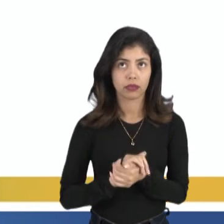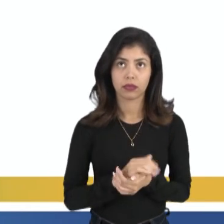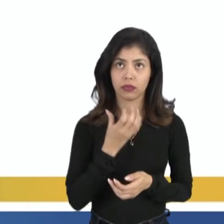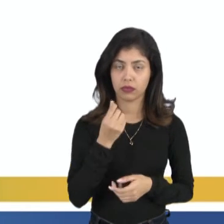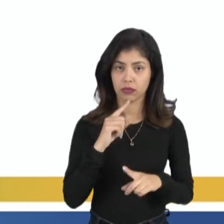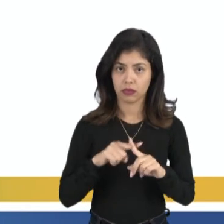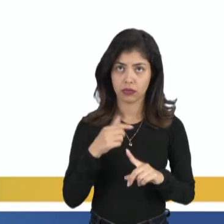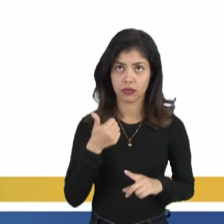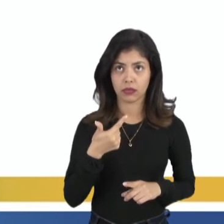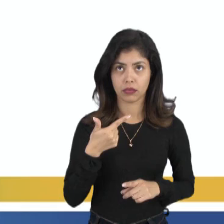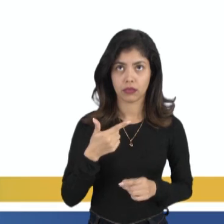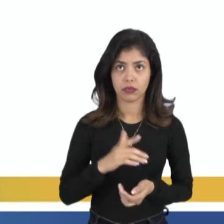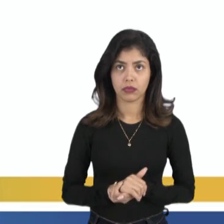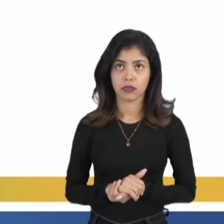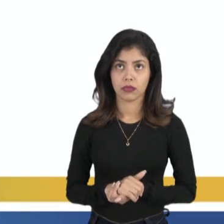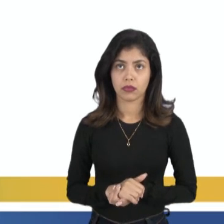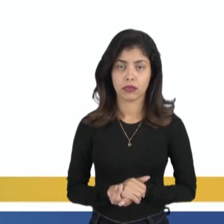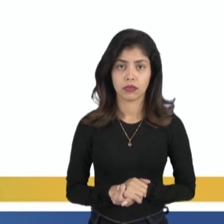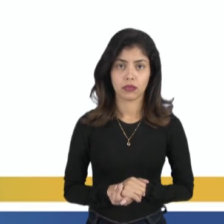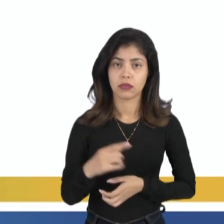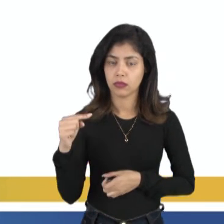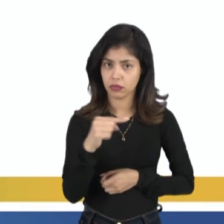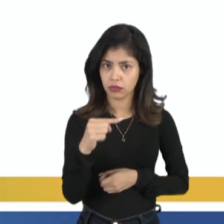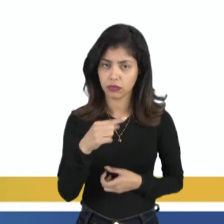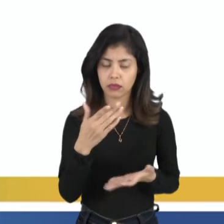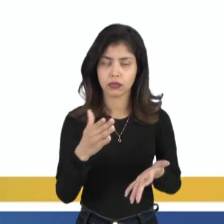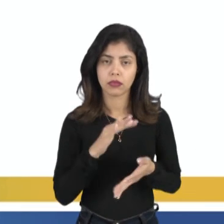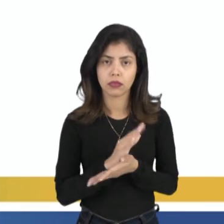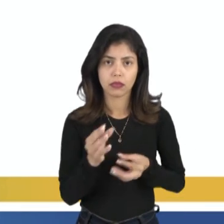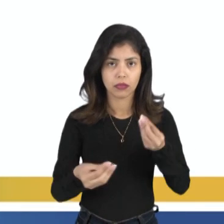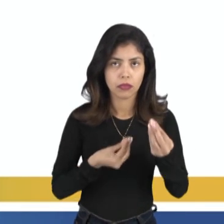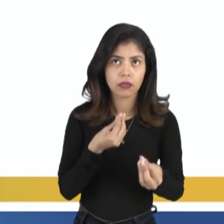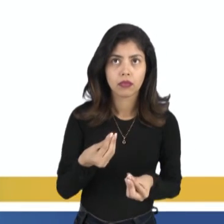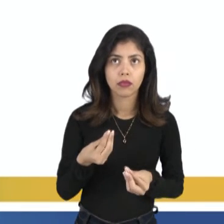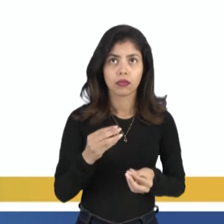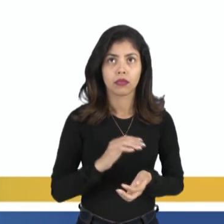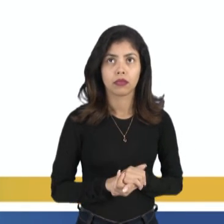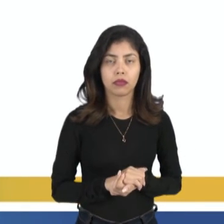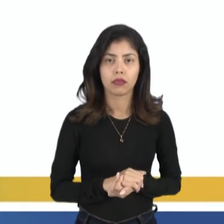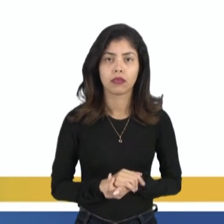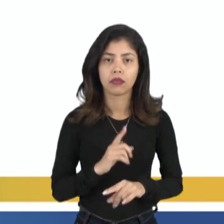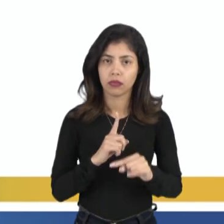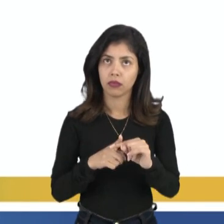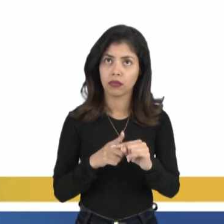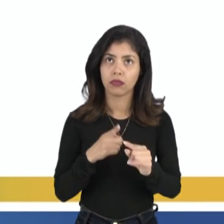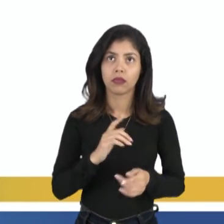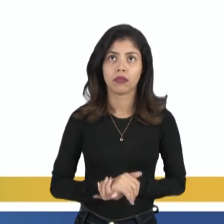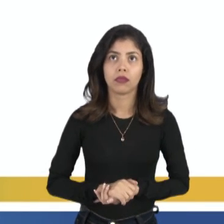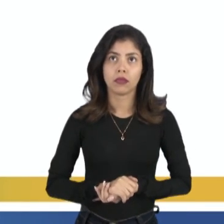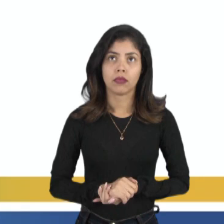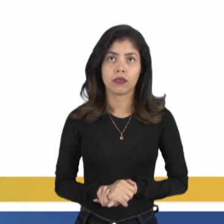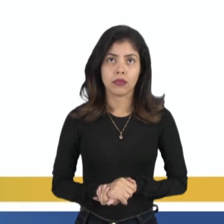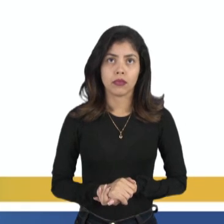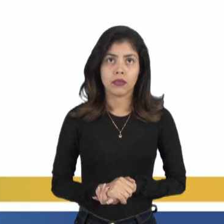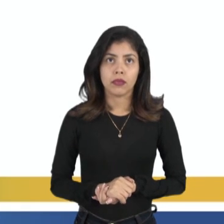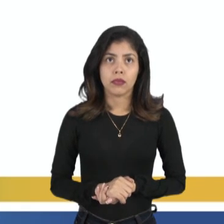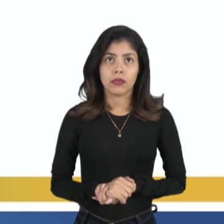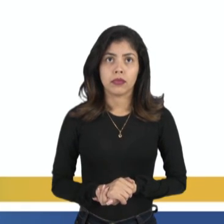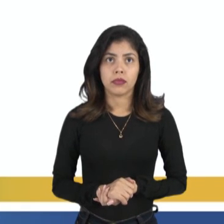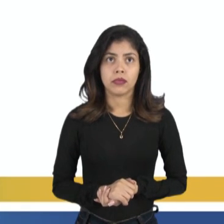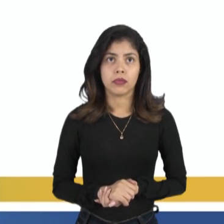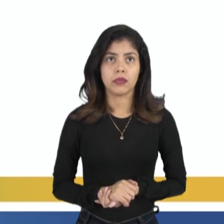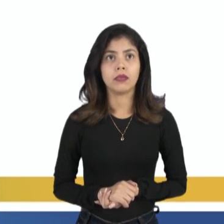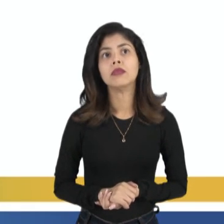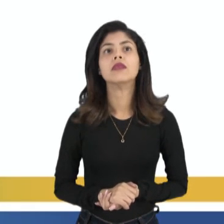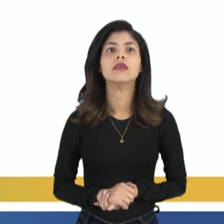6 vezes 2, que dá 12, e passei para o lado de cá. Por isso que está negativo, e aqui como o T era negativo, passou para lá, ficou positivo. E aí vamos fazer